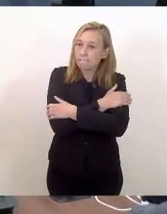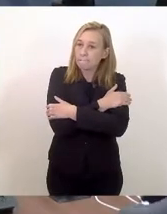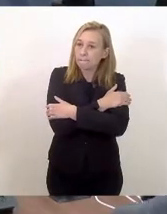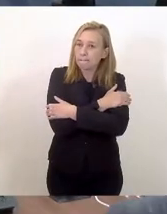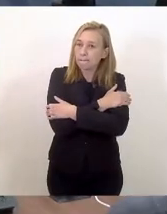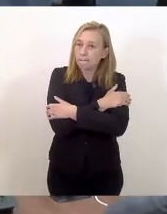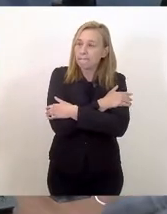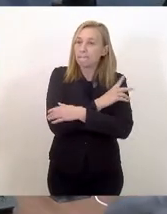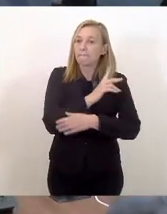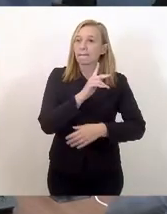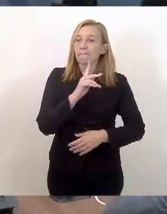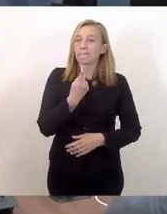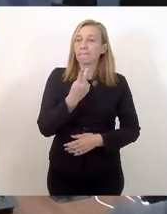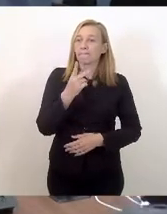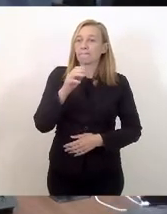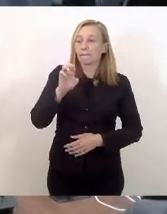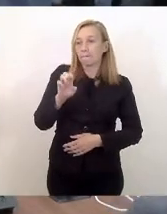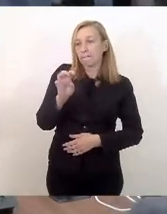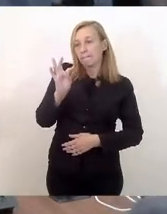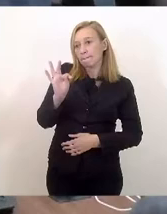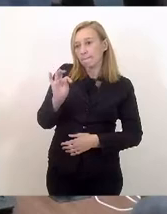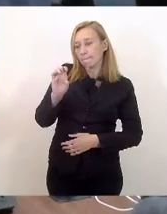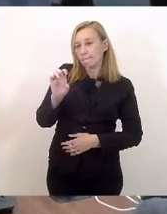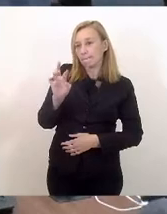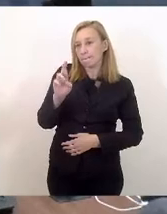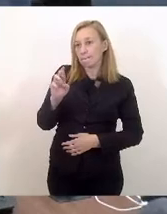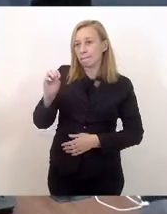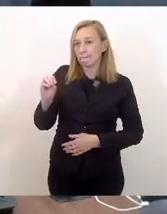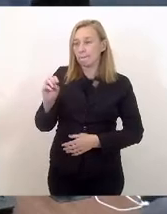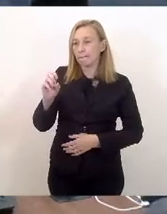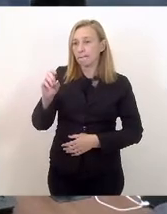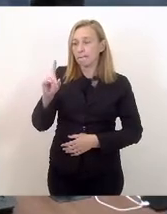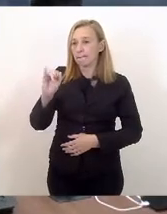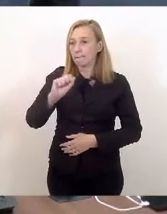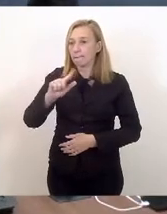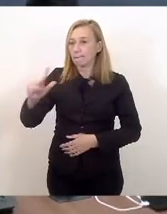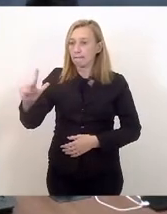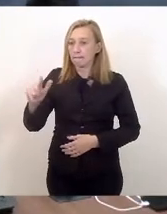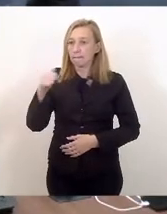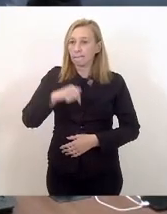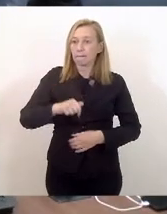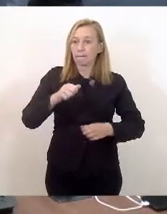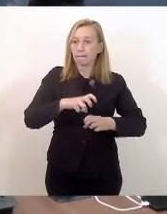heterossexual aqui no plenário, carregado